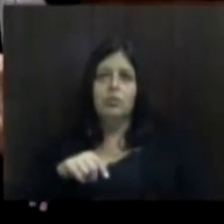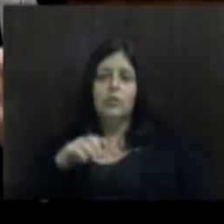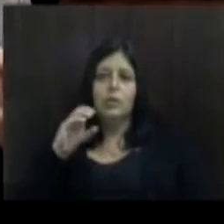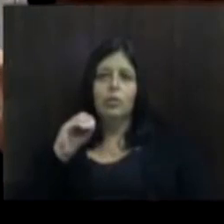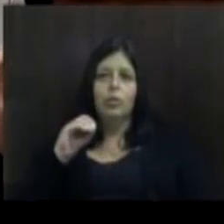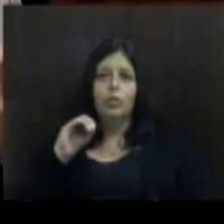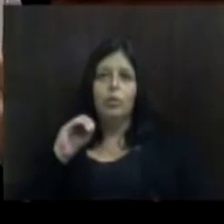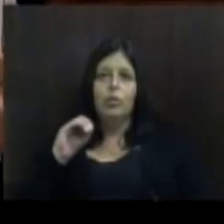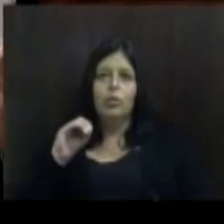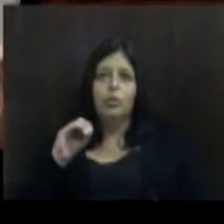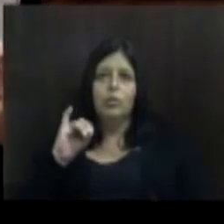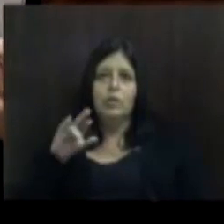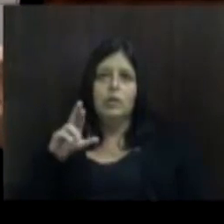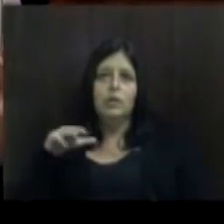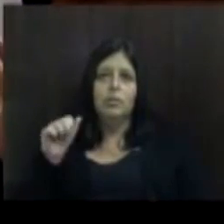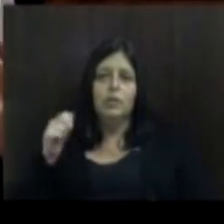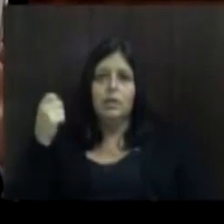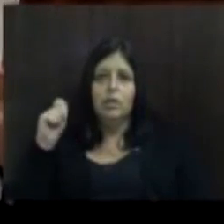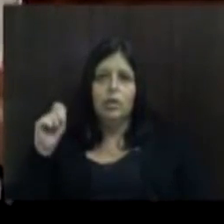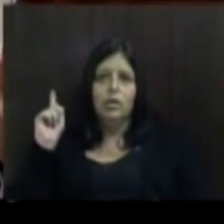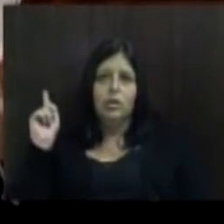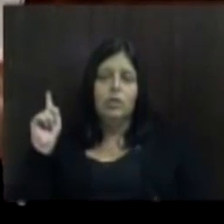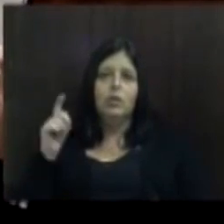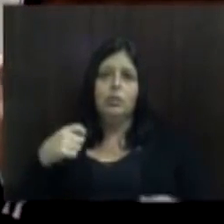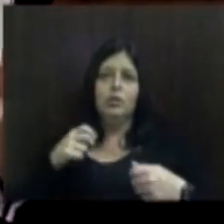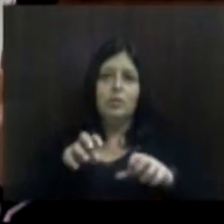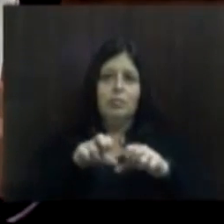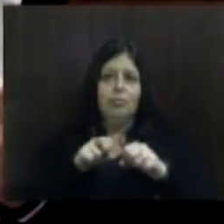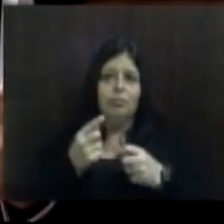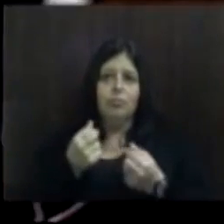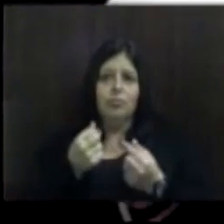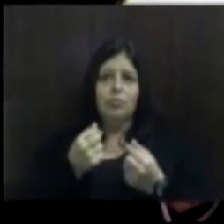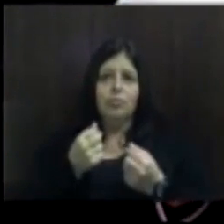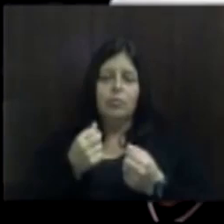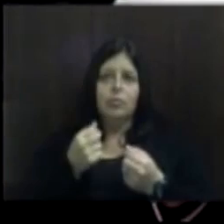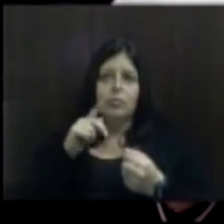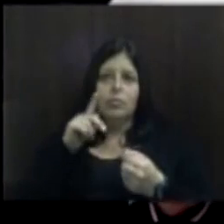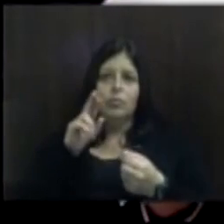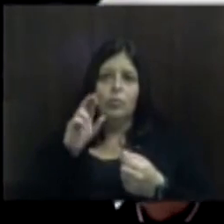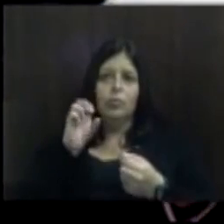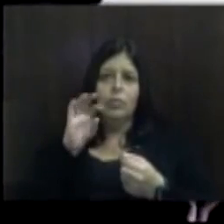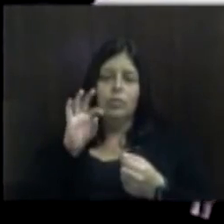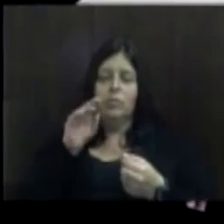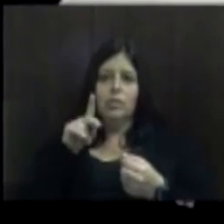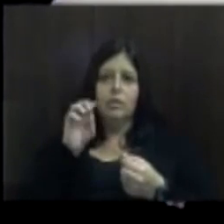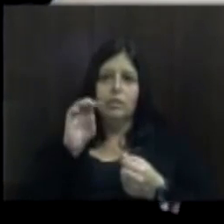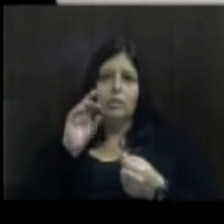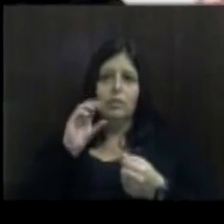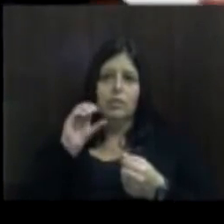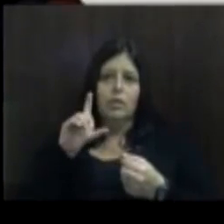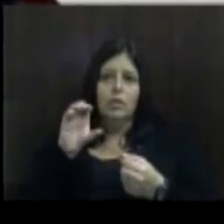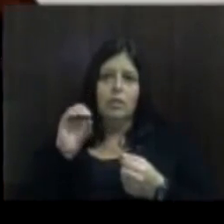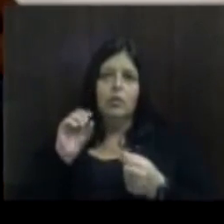Argentina quando quando a Argentina precisou segurar o preço do petróleo não tinha mais lá a Repsol foi privatizado